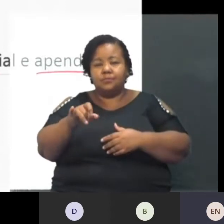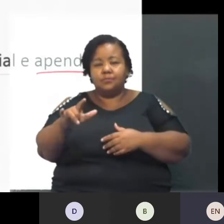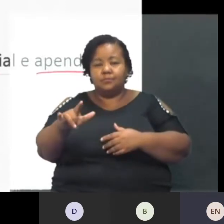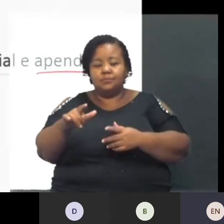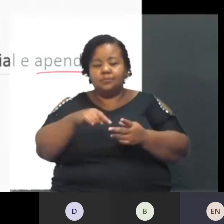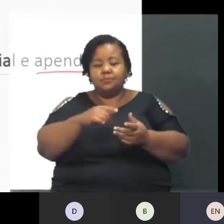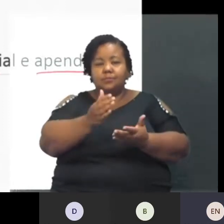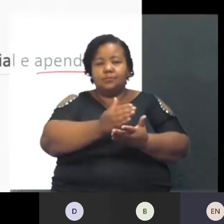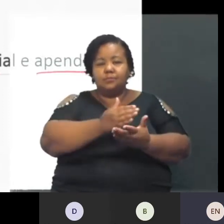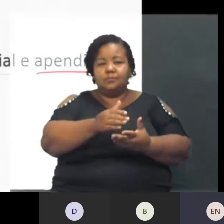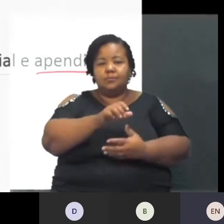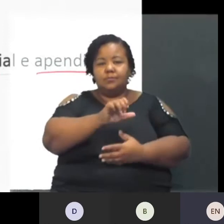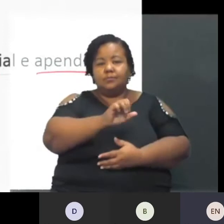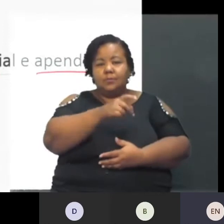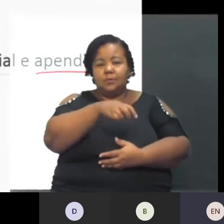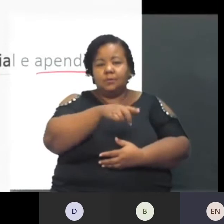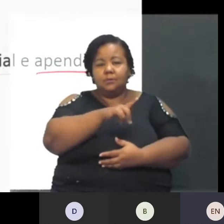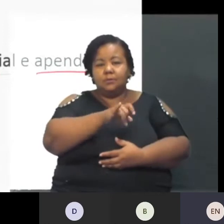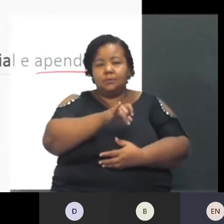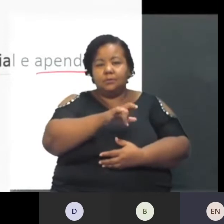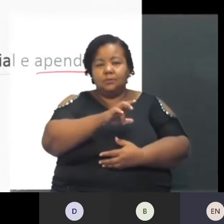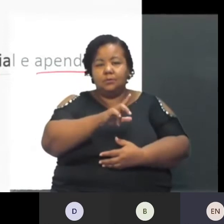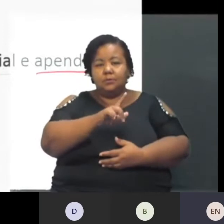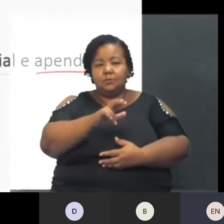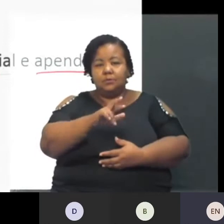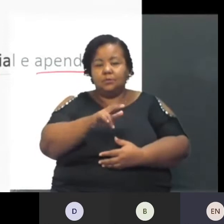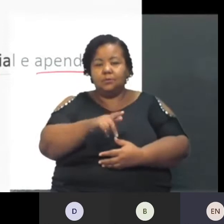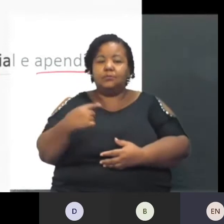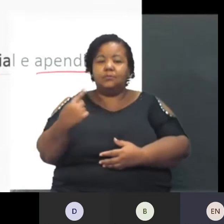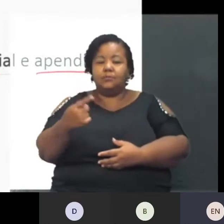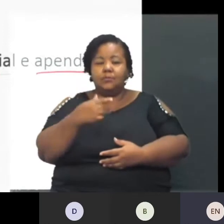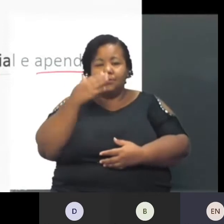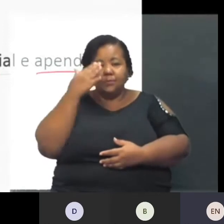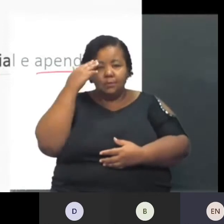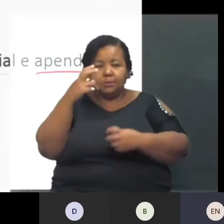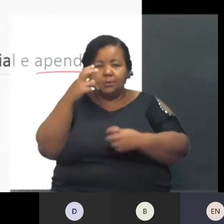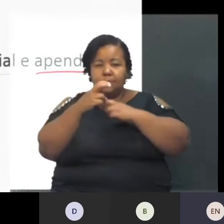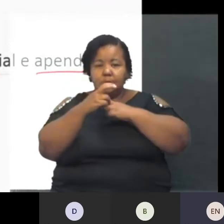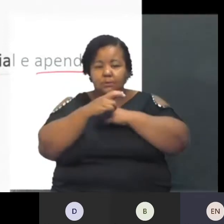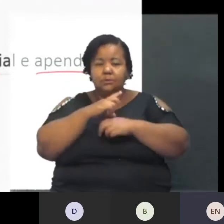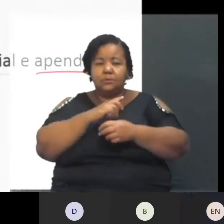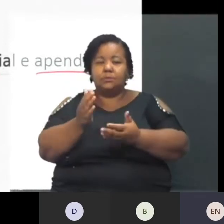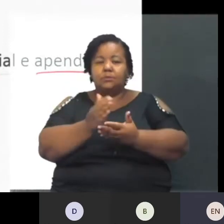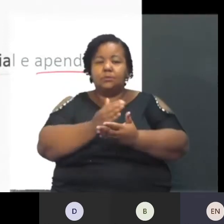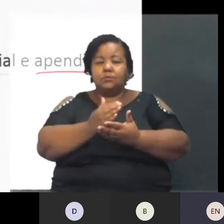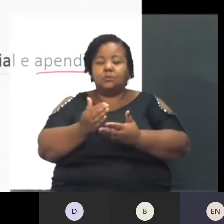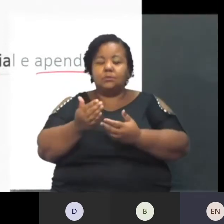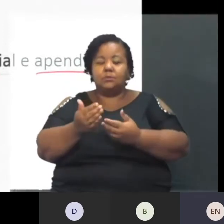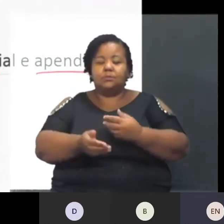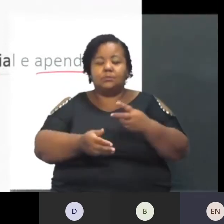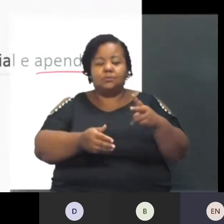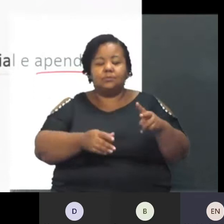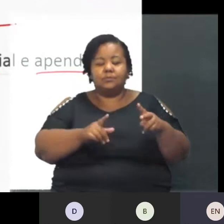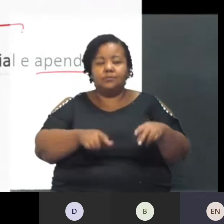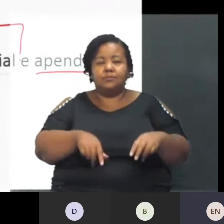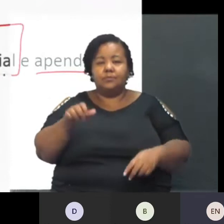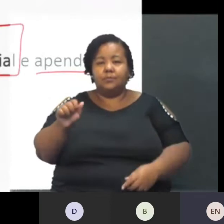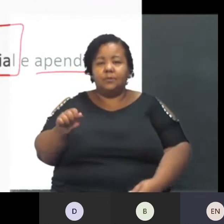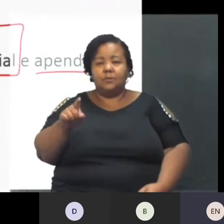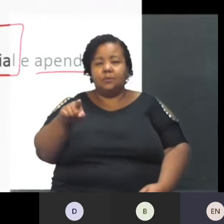e do esqueleto apendicular. Nós sabemos que o esqueleto ele possui duas grandes divisões. O esqueleto